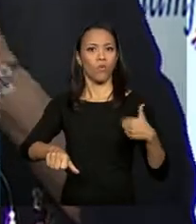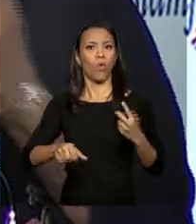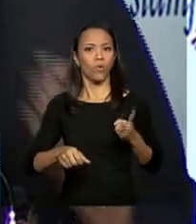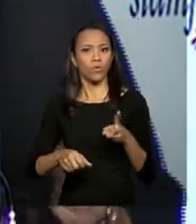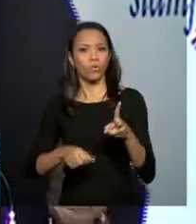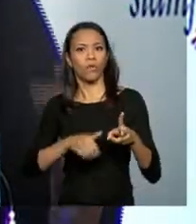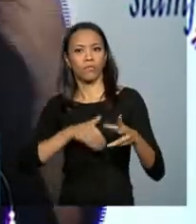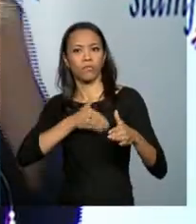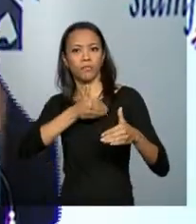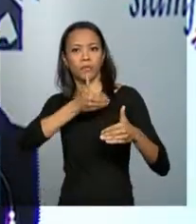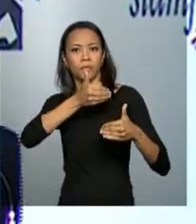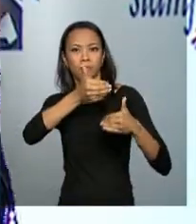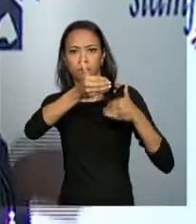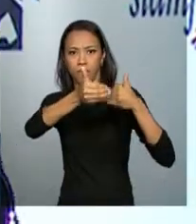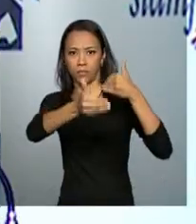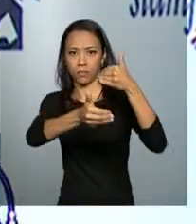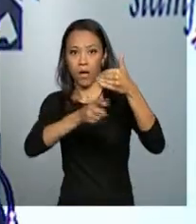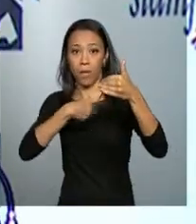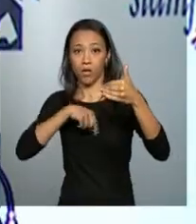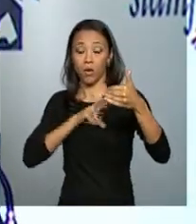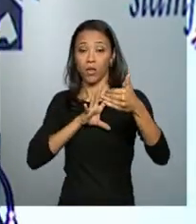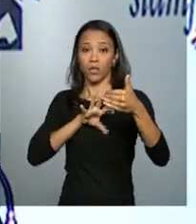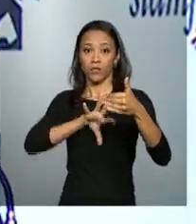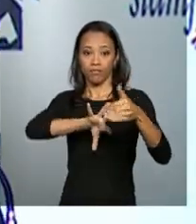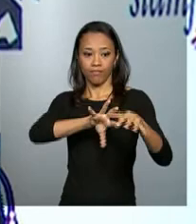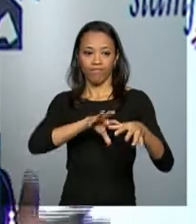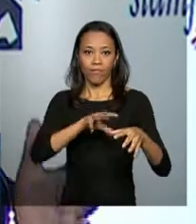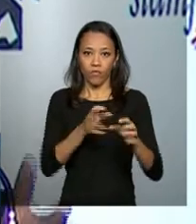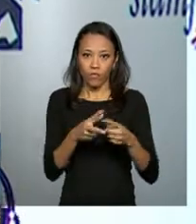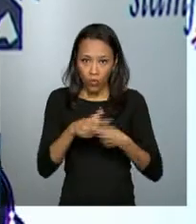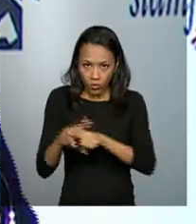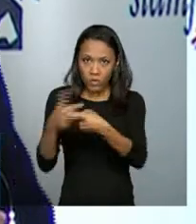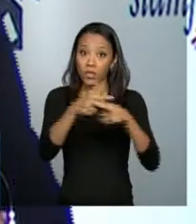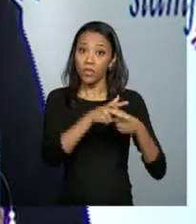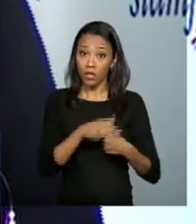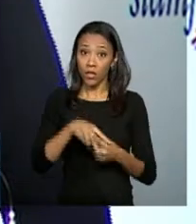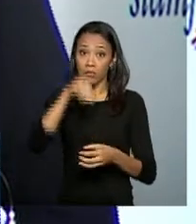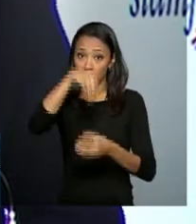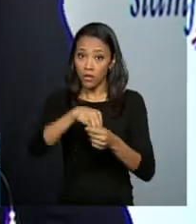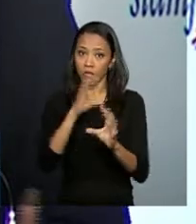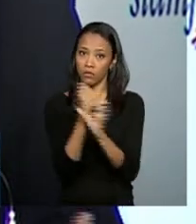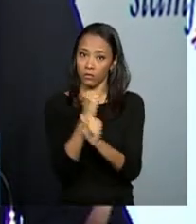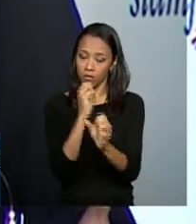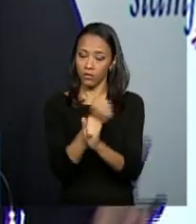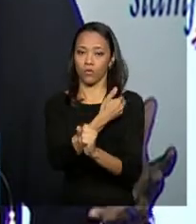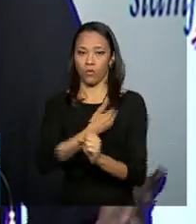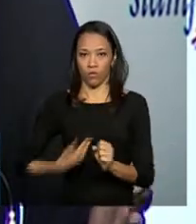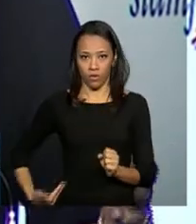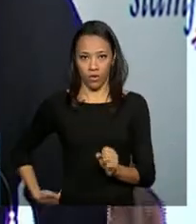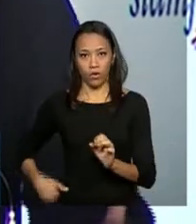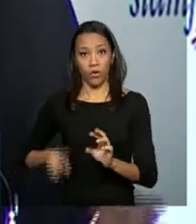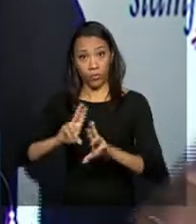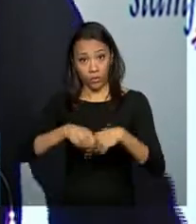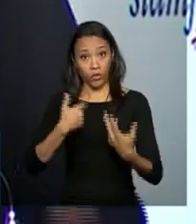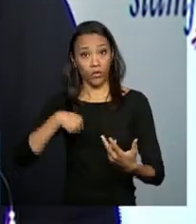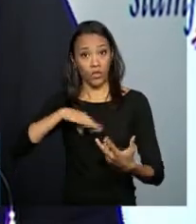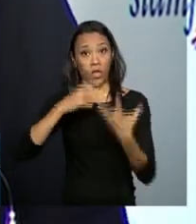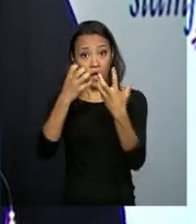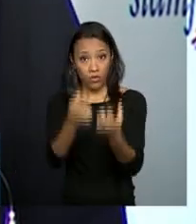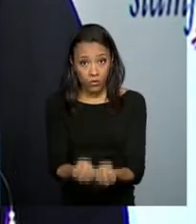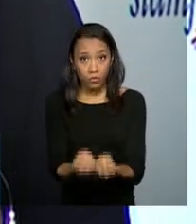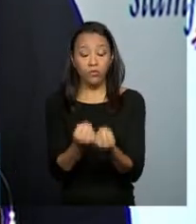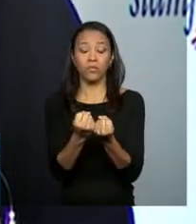nós absorvemos isso no nosso orçamento. A crise, porque nós assumimos